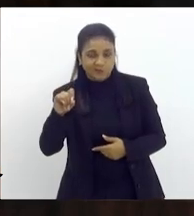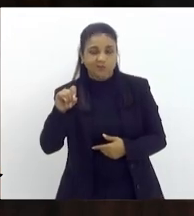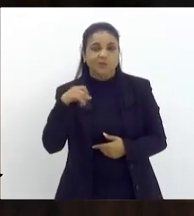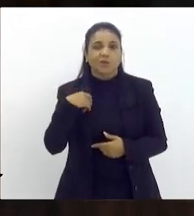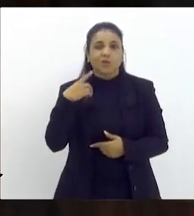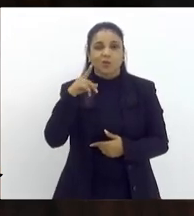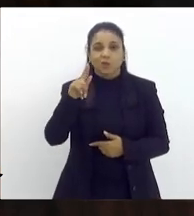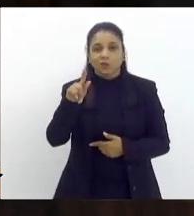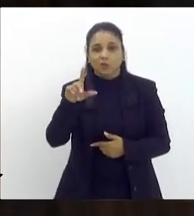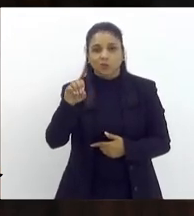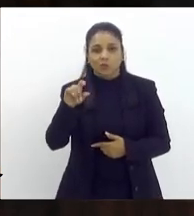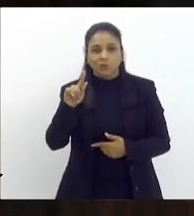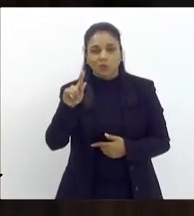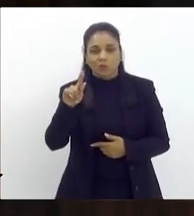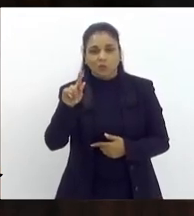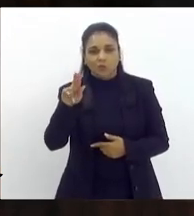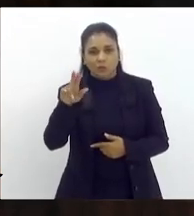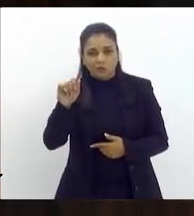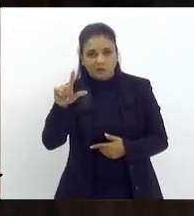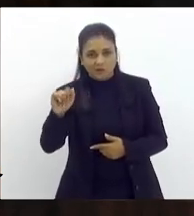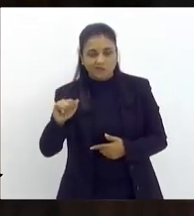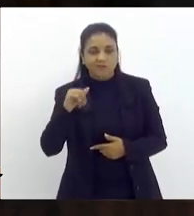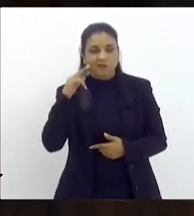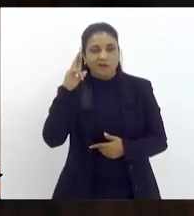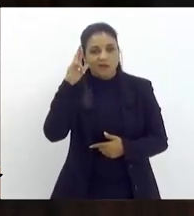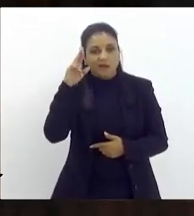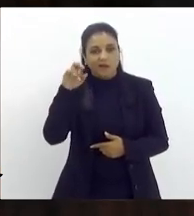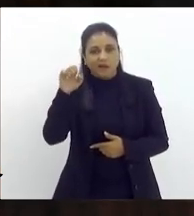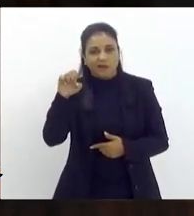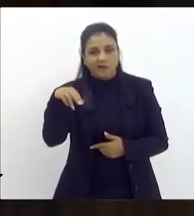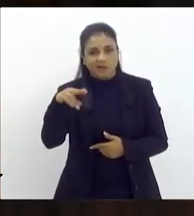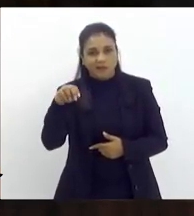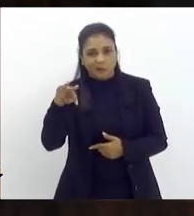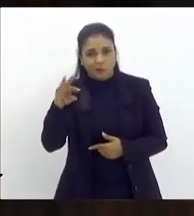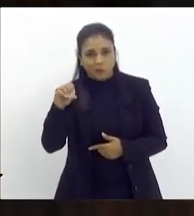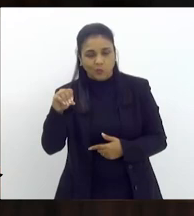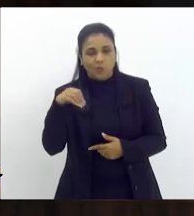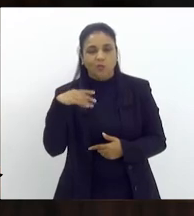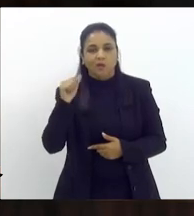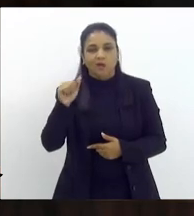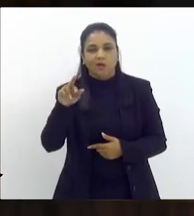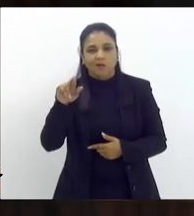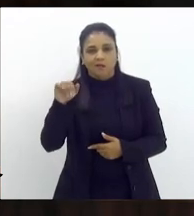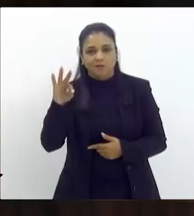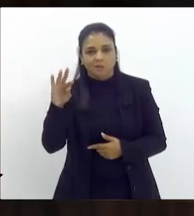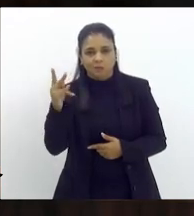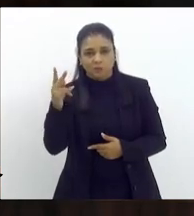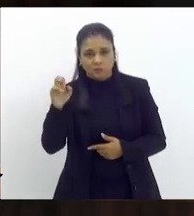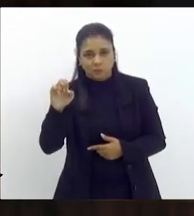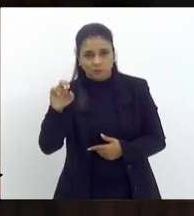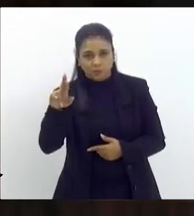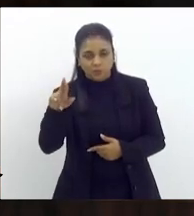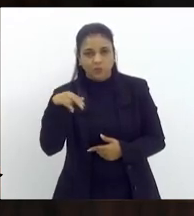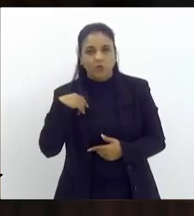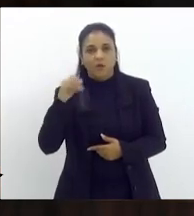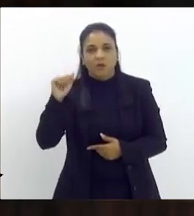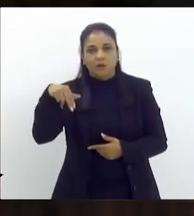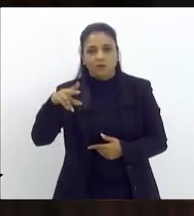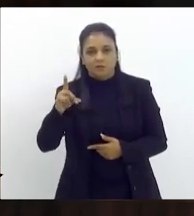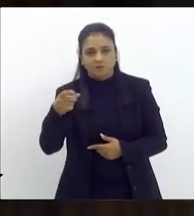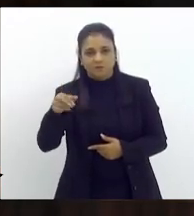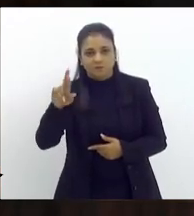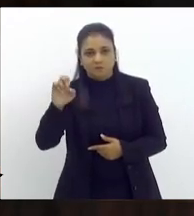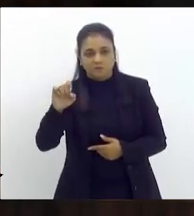Douglas ruas Deputado Renato Miranda Deputado Arthur Monteiro Deputado Andrézinho